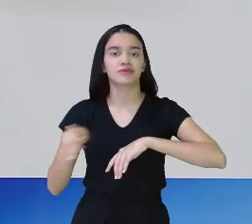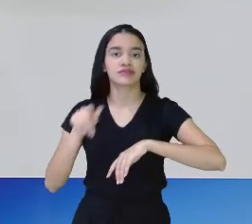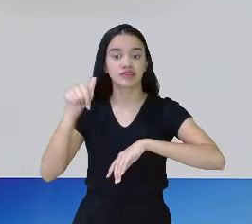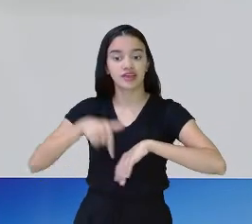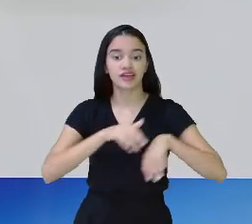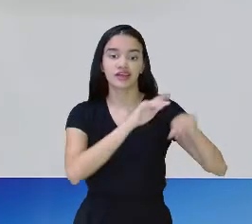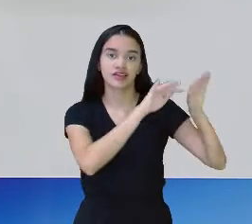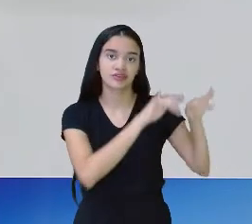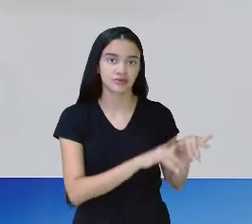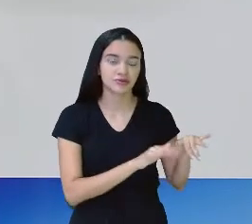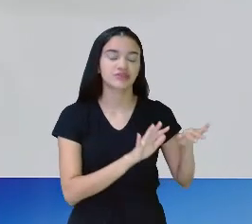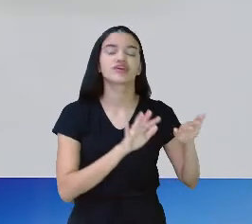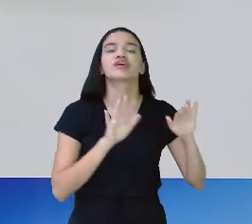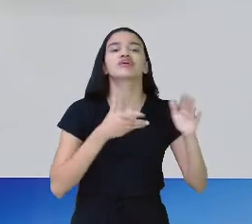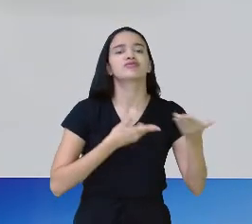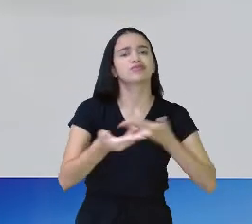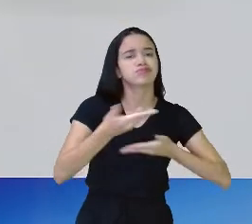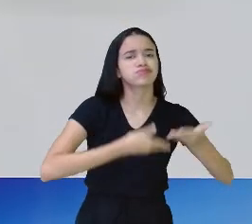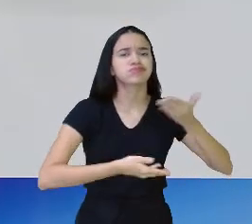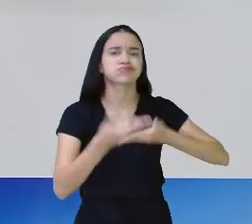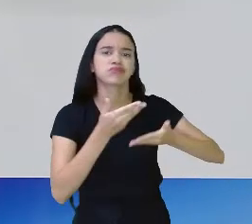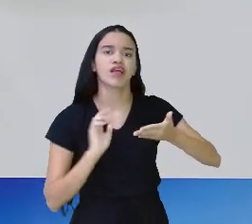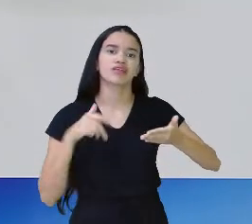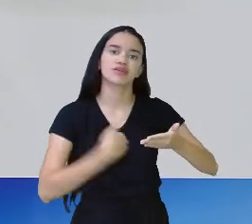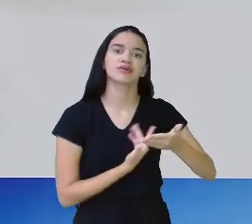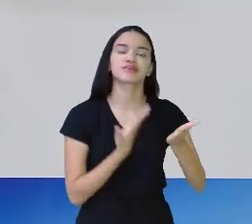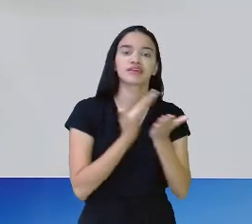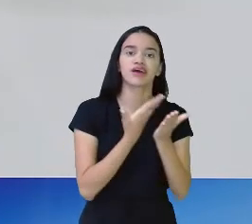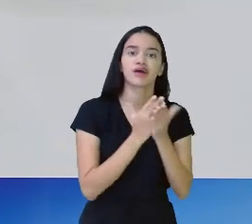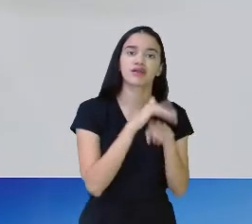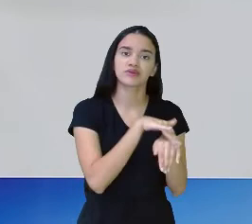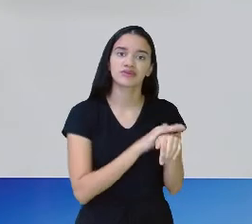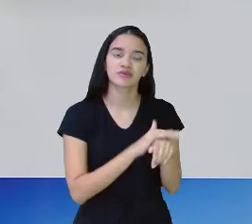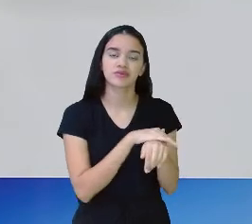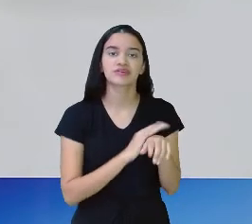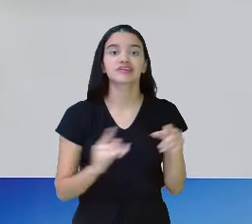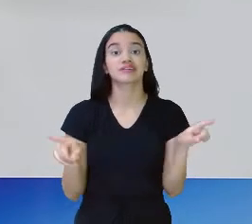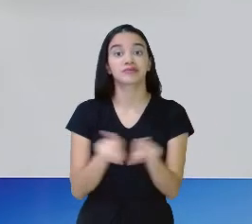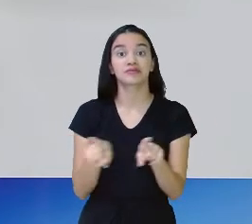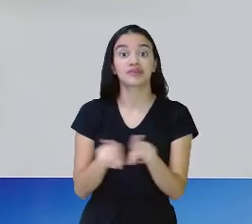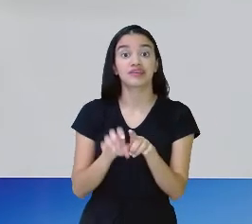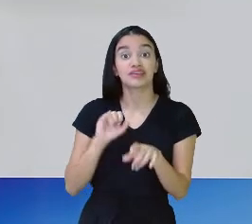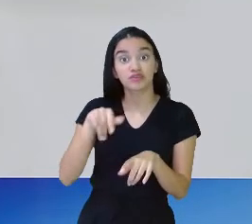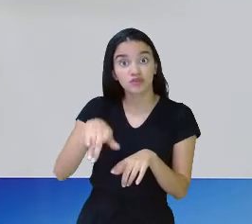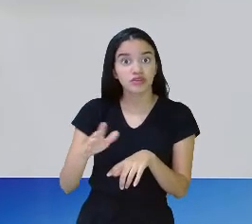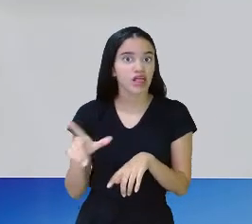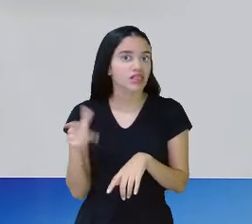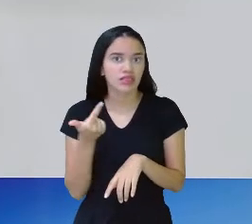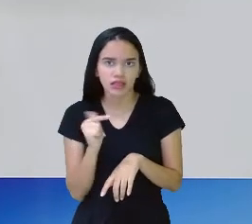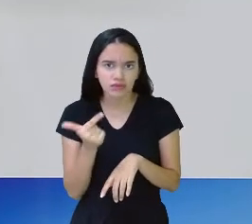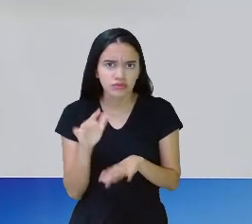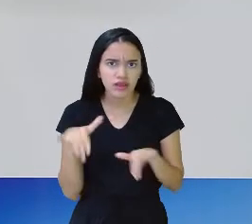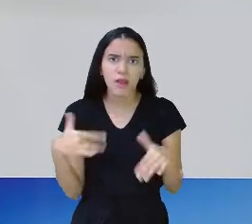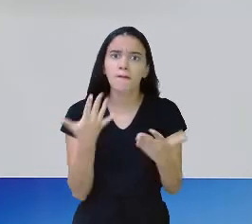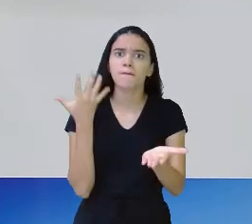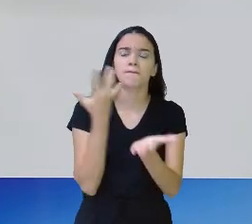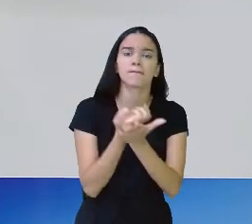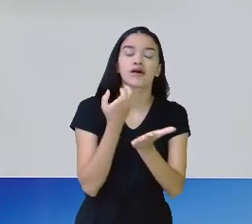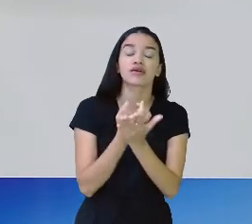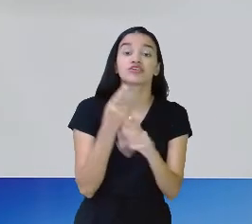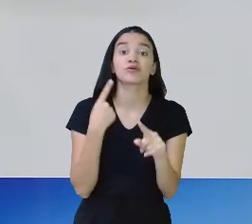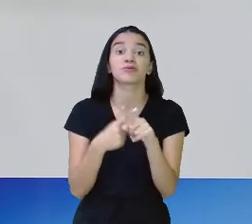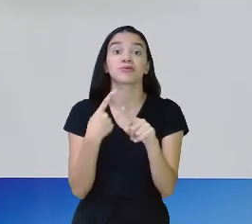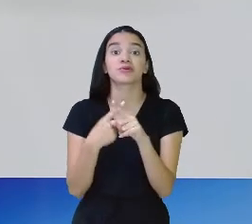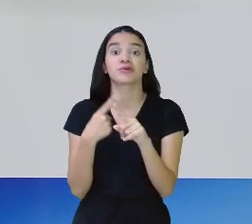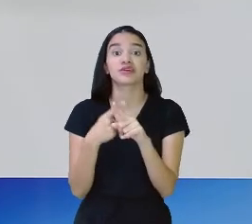aqui no chat, mediando essa nossa aula, essa nossa conversa. E se você ainda não tem, olha, baixa, porque o QR